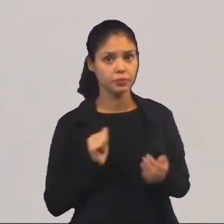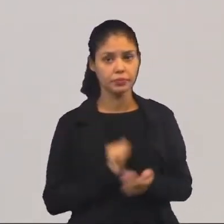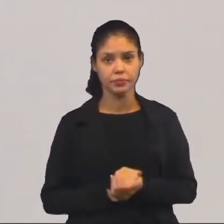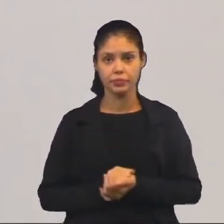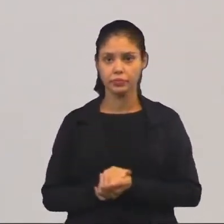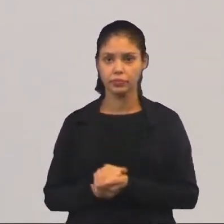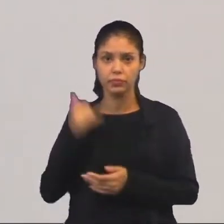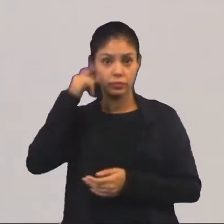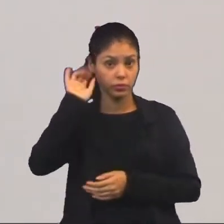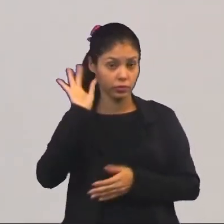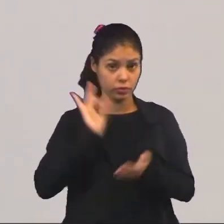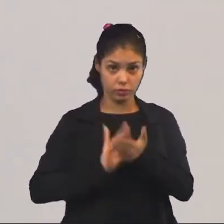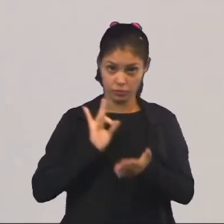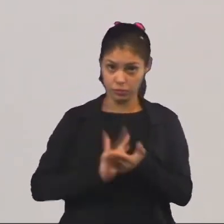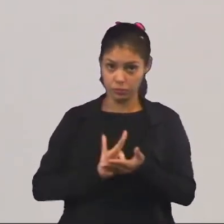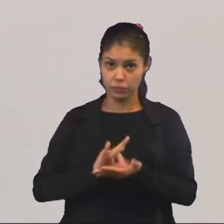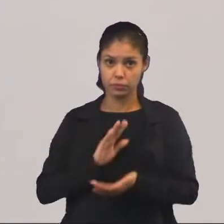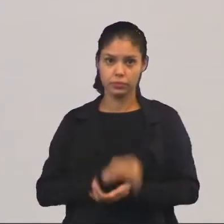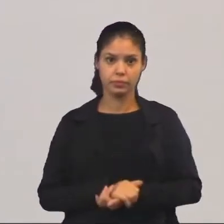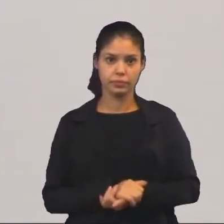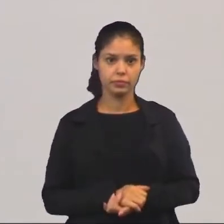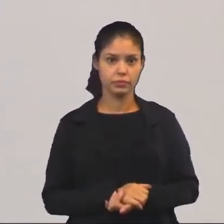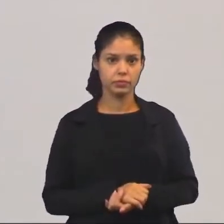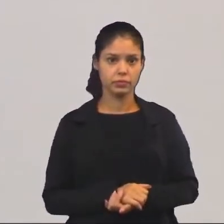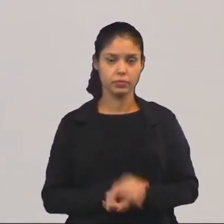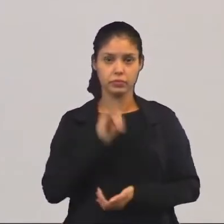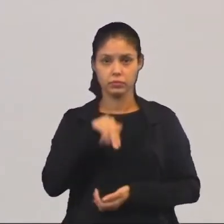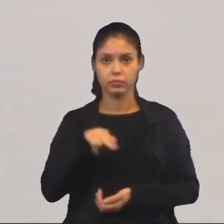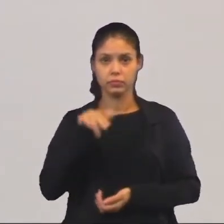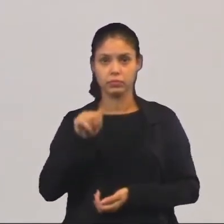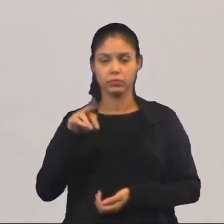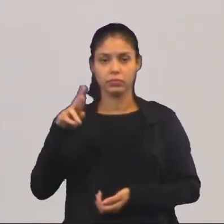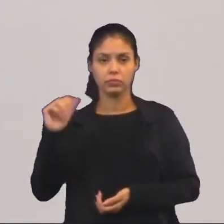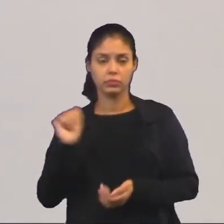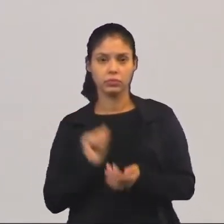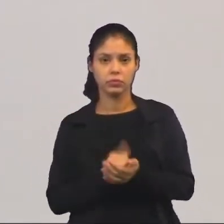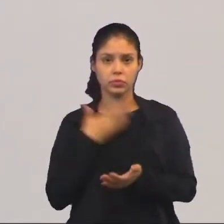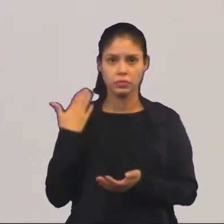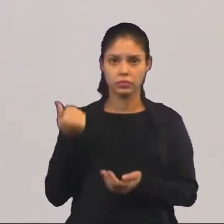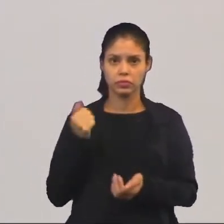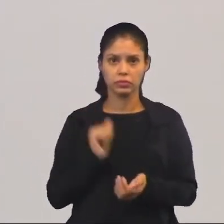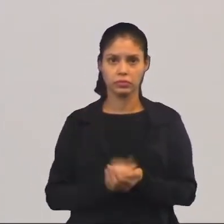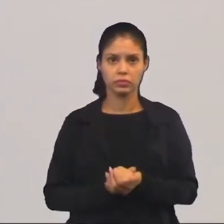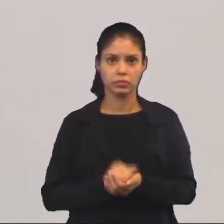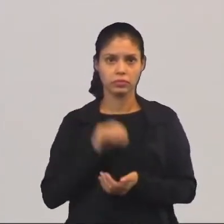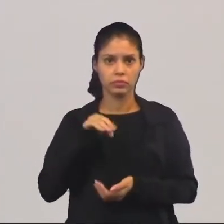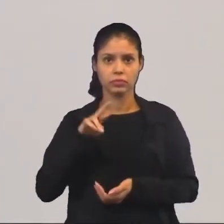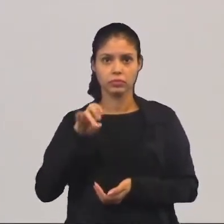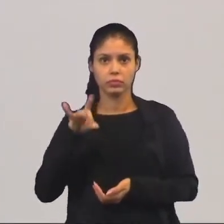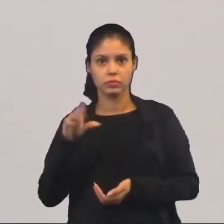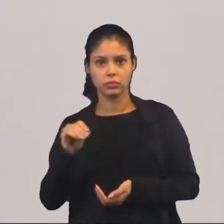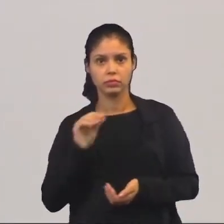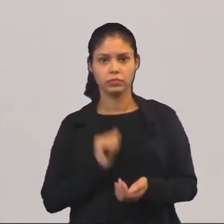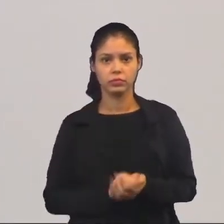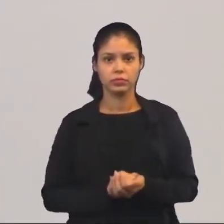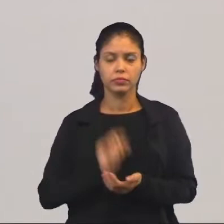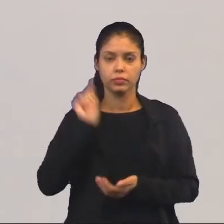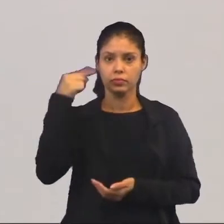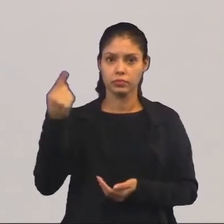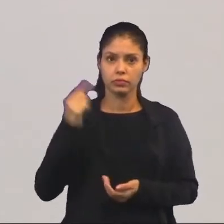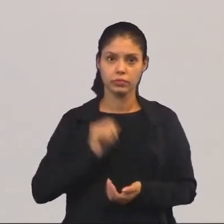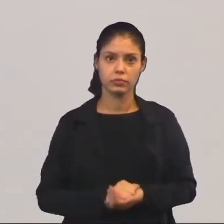que evitar de fato? Serão os in naturas, os preferíveis, serão os moderados, serão